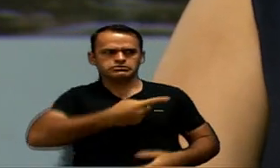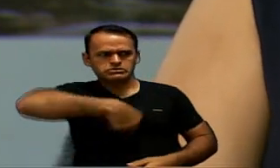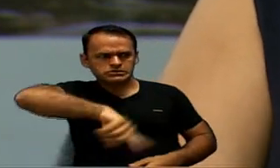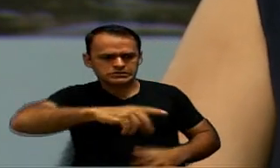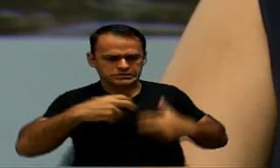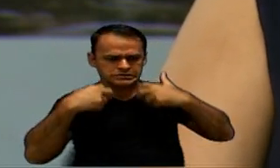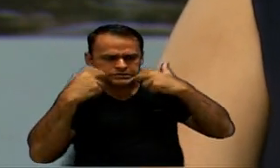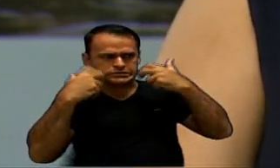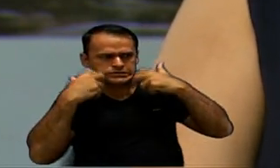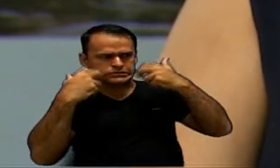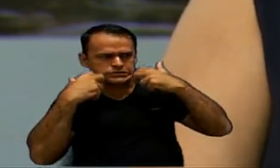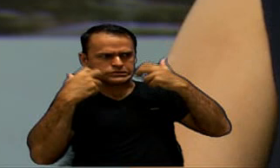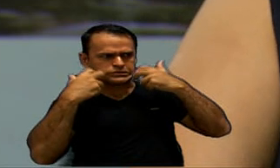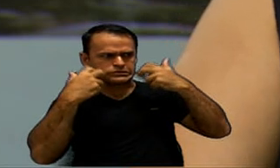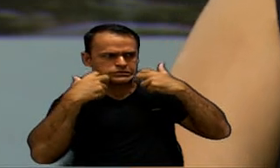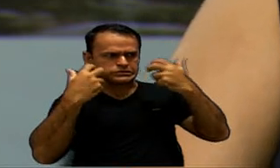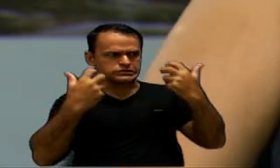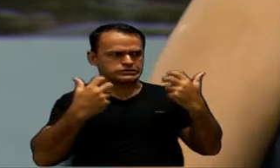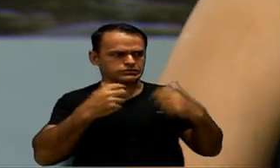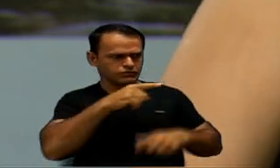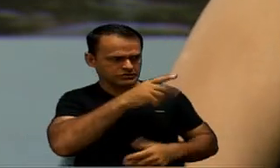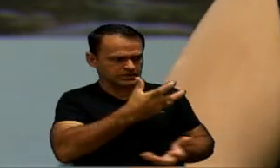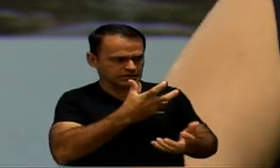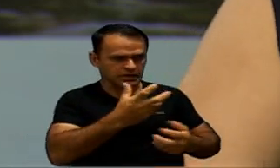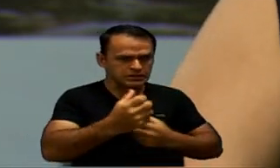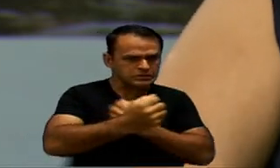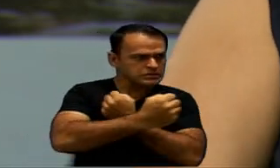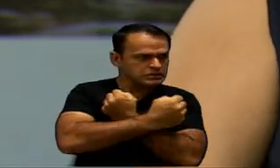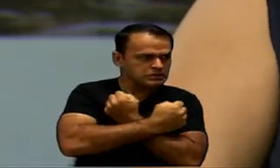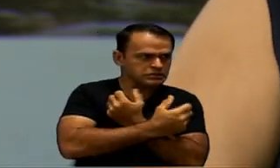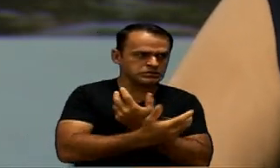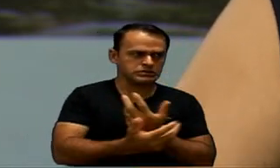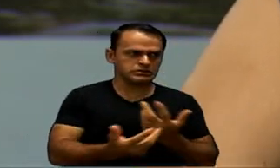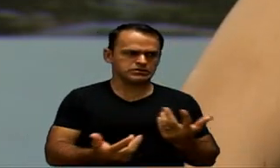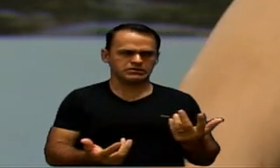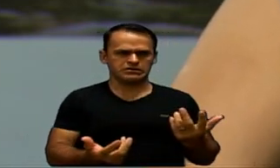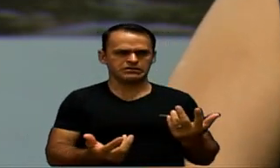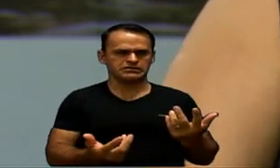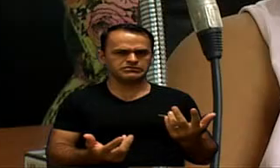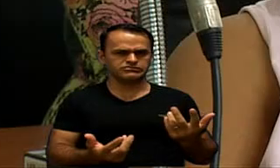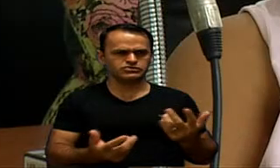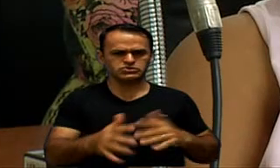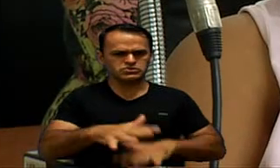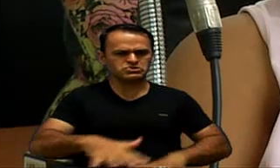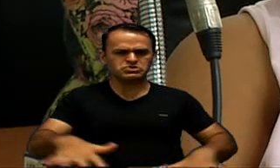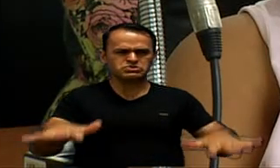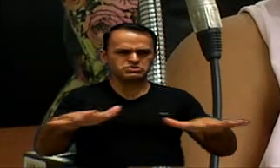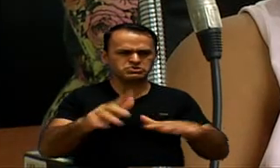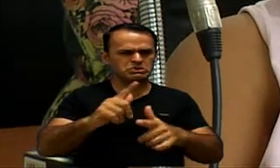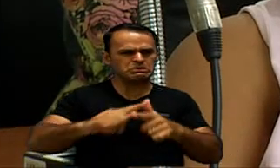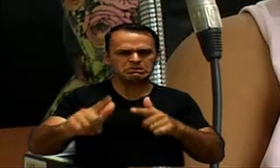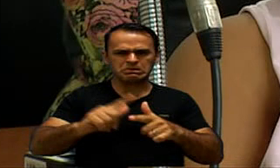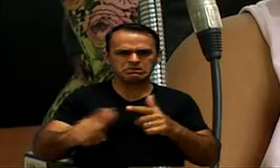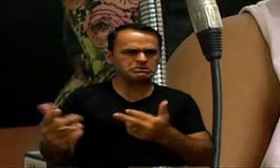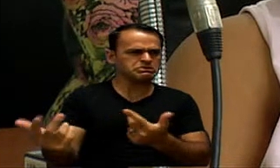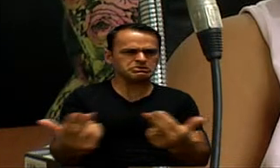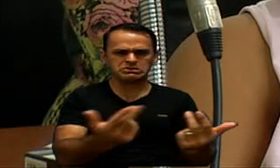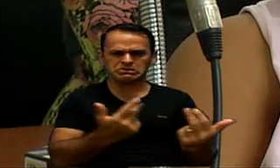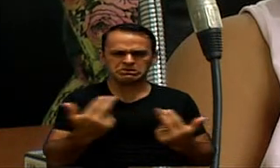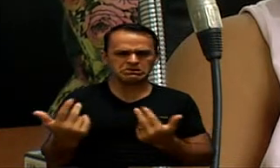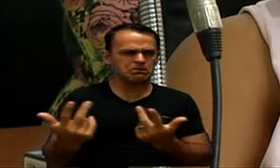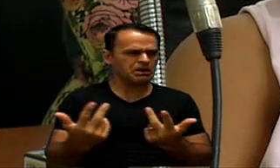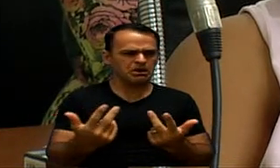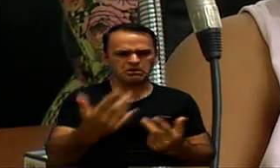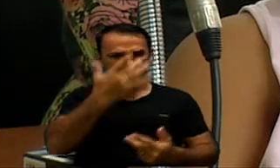vergonha. Você quer dar um abraço simbólico na DDM, vai estar sempre as mesmas. Né, Drica? Vai estar só nós 5,